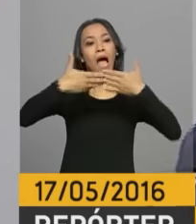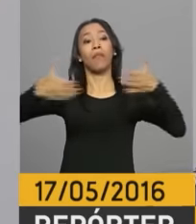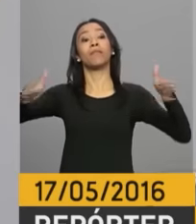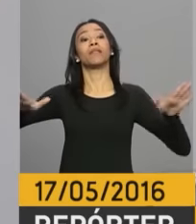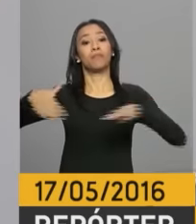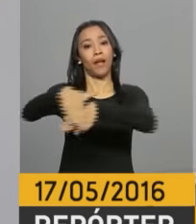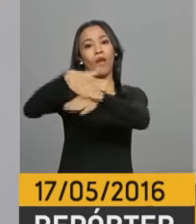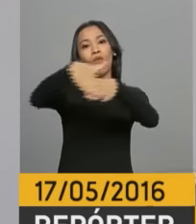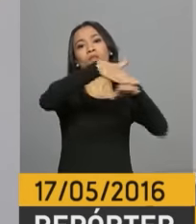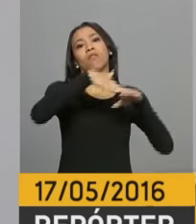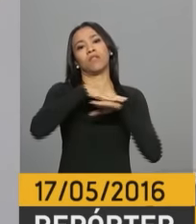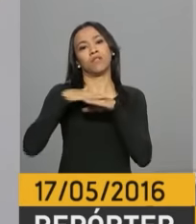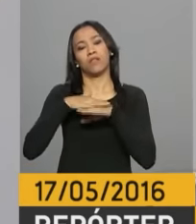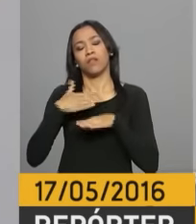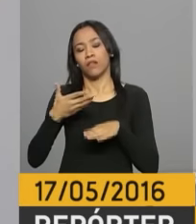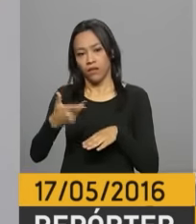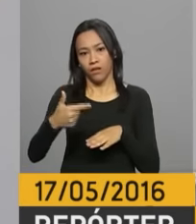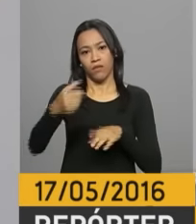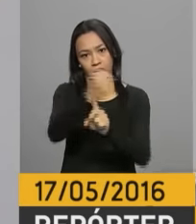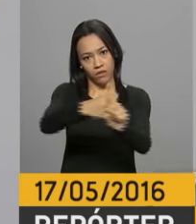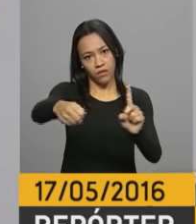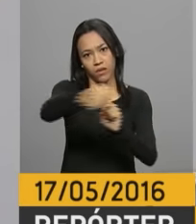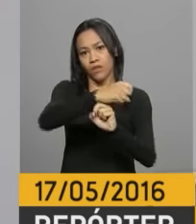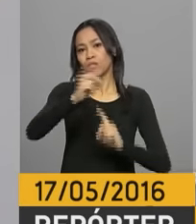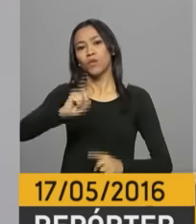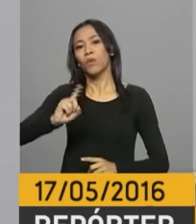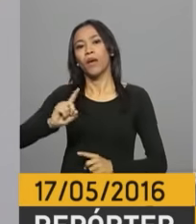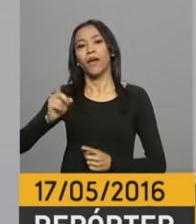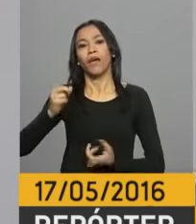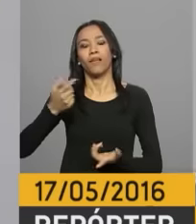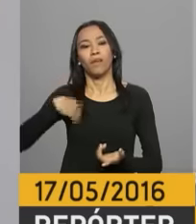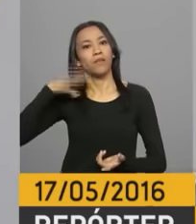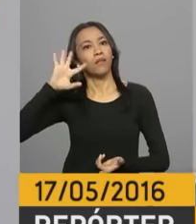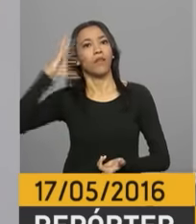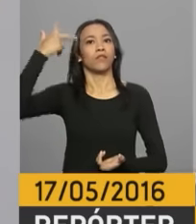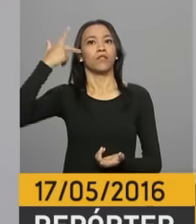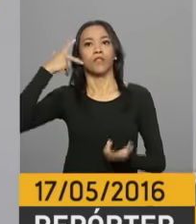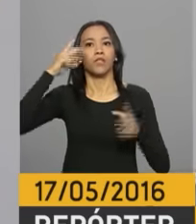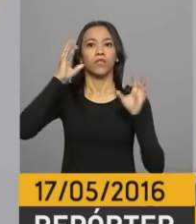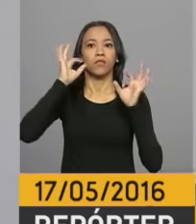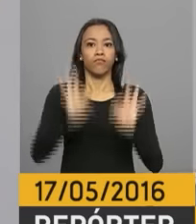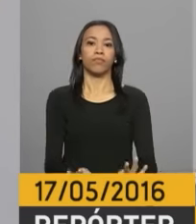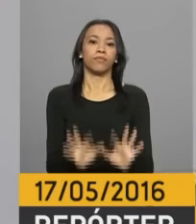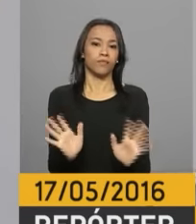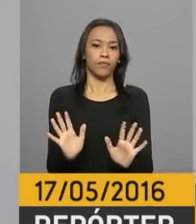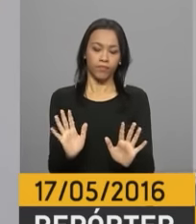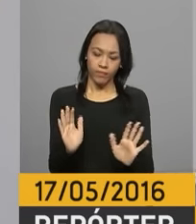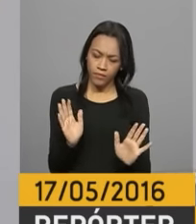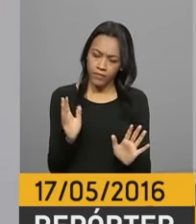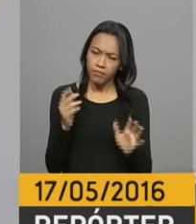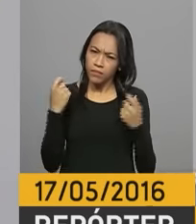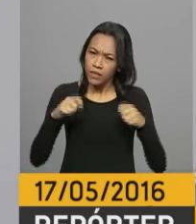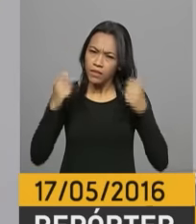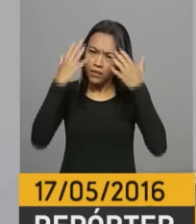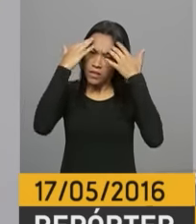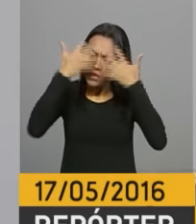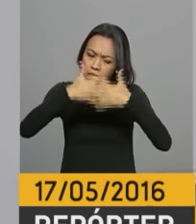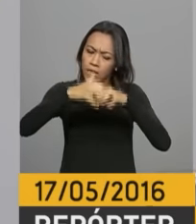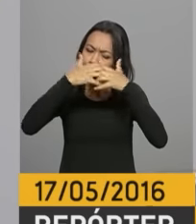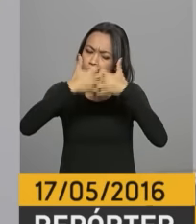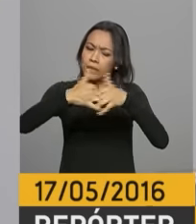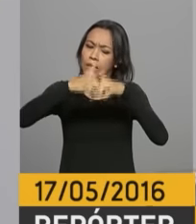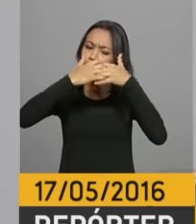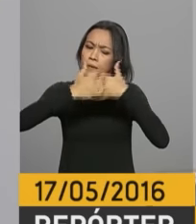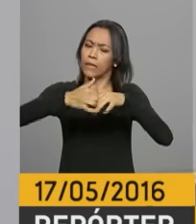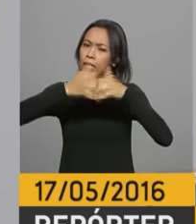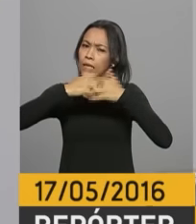é algo para se definir de afogadilho. Certamente estaremos analisando esse assunto